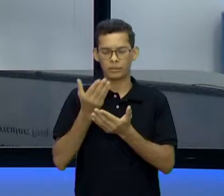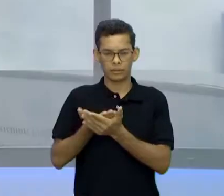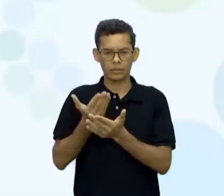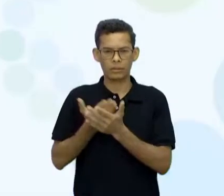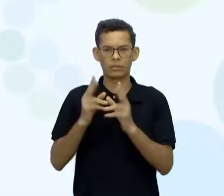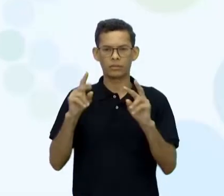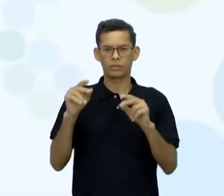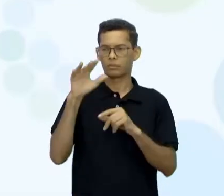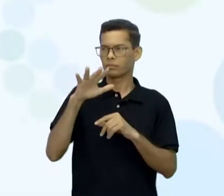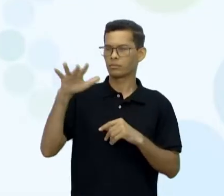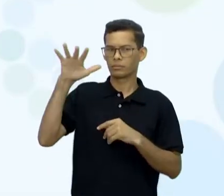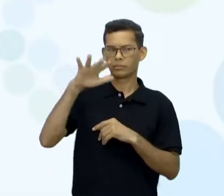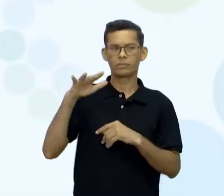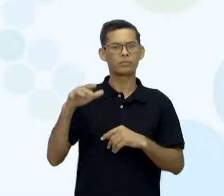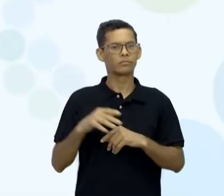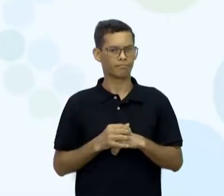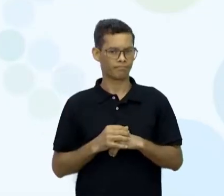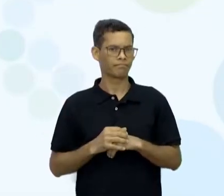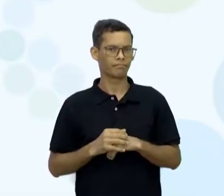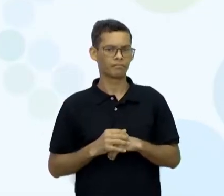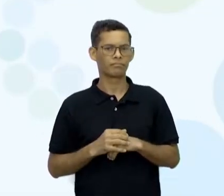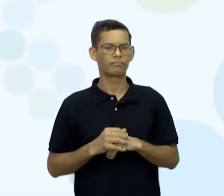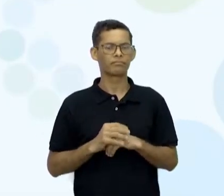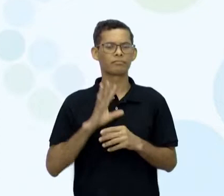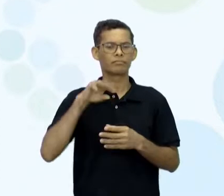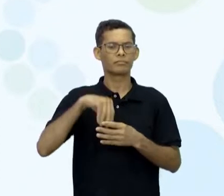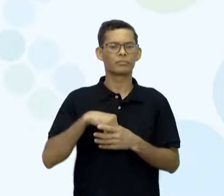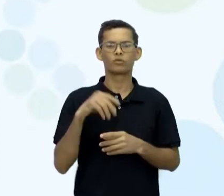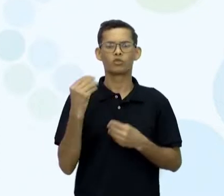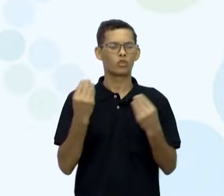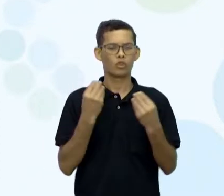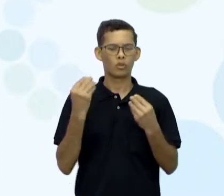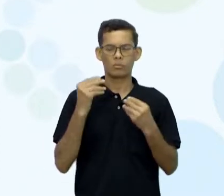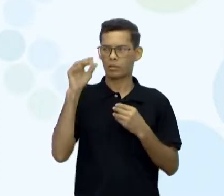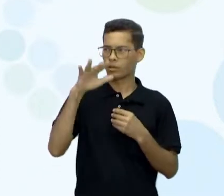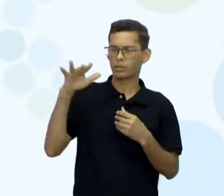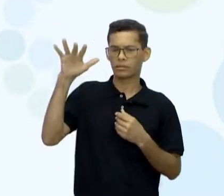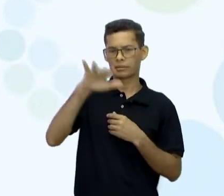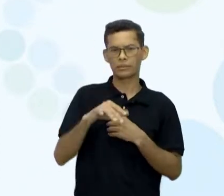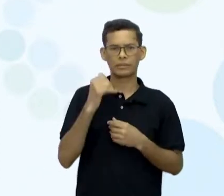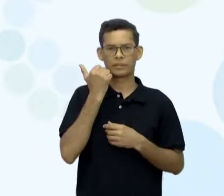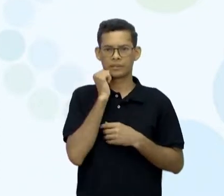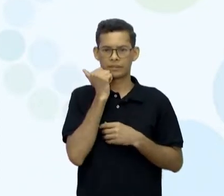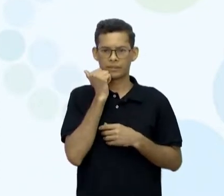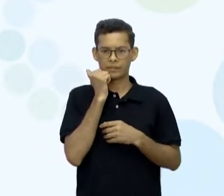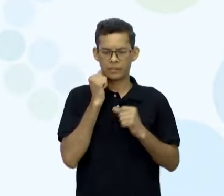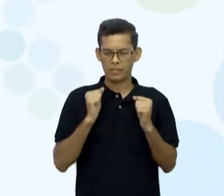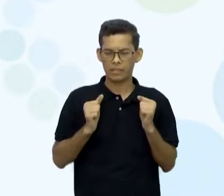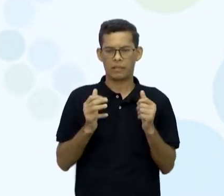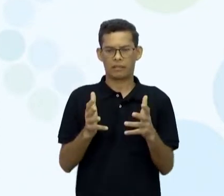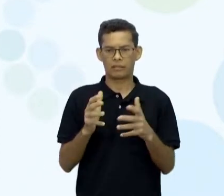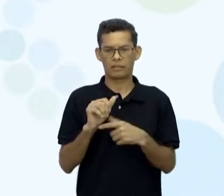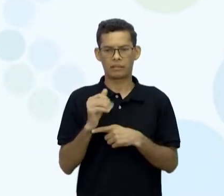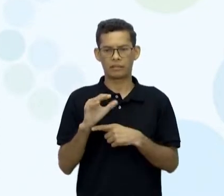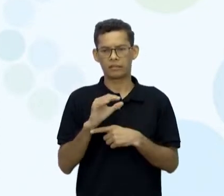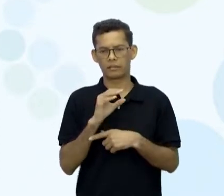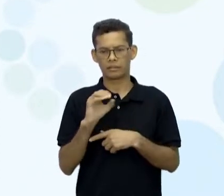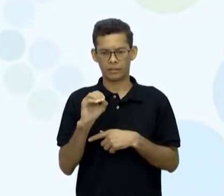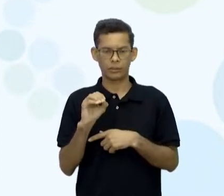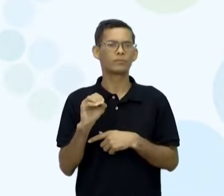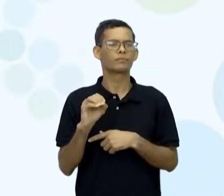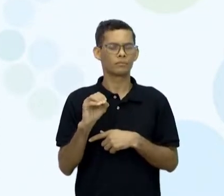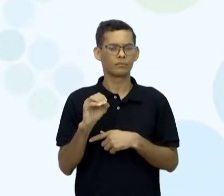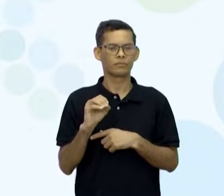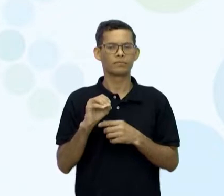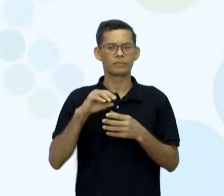lá, ó, qual que é o componente? Rumo ao espaço, qual que é o aprofundamento? Ciência em ação. Unidade